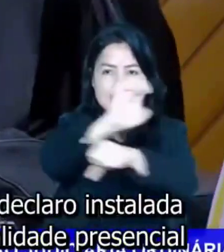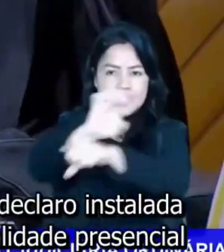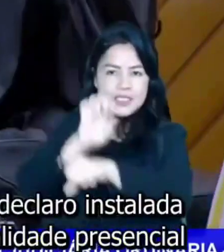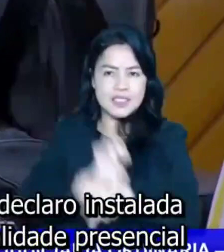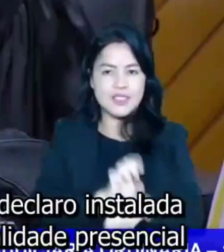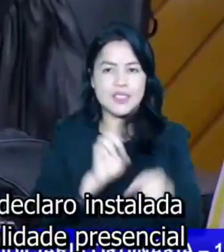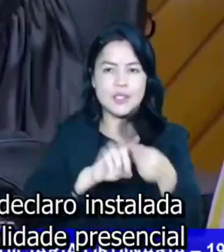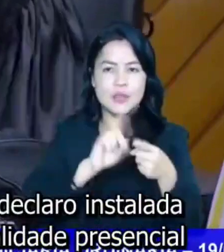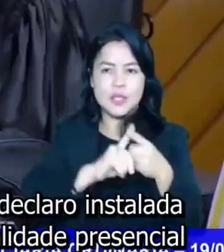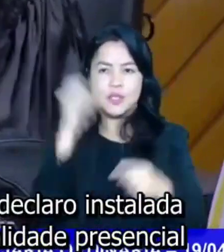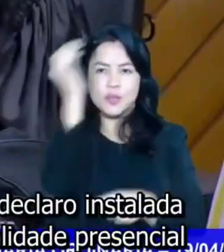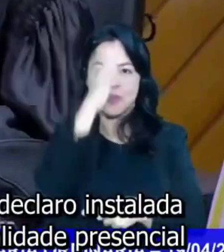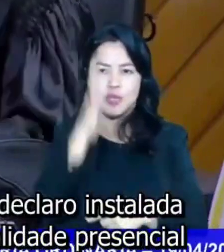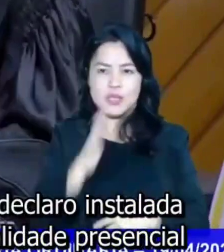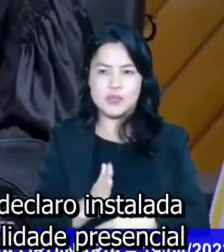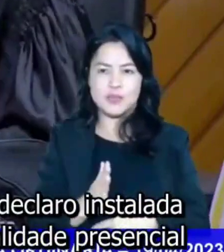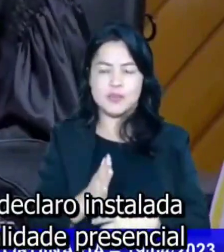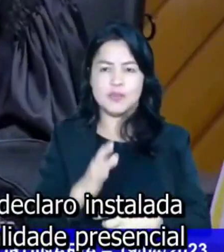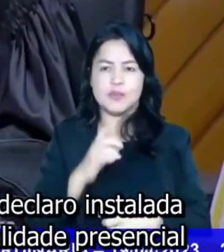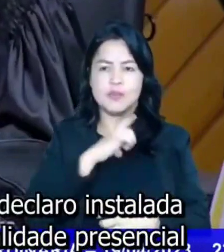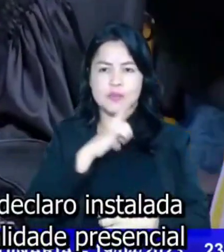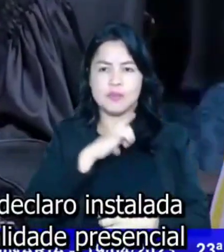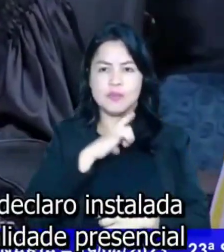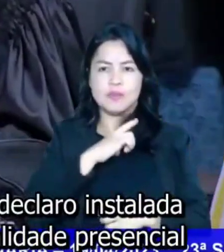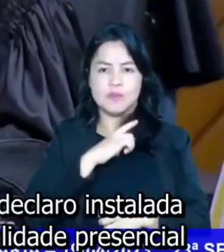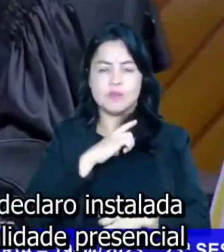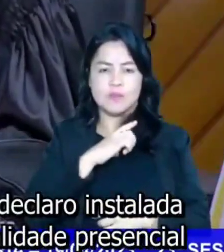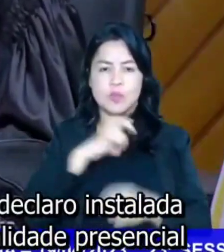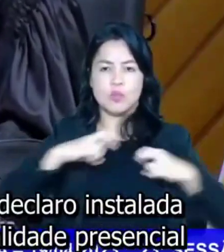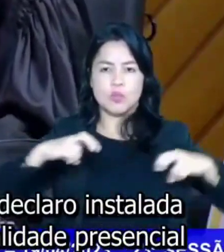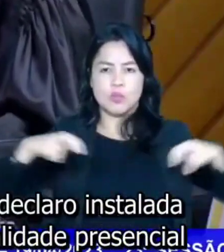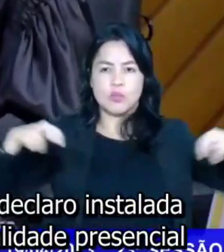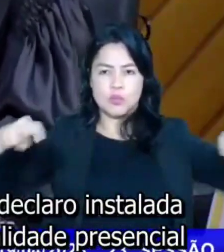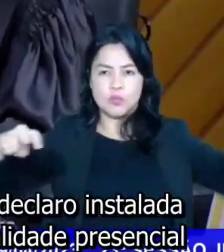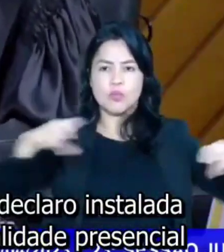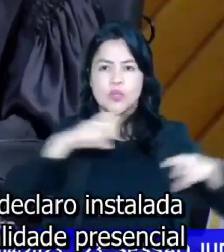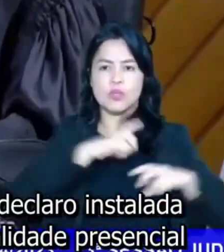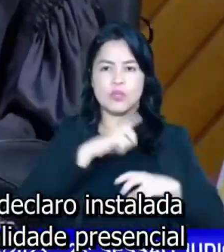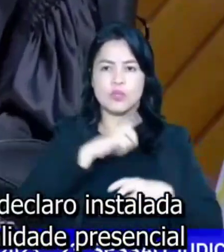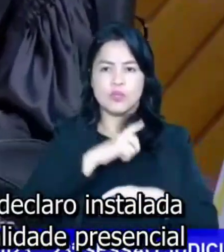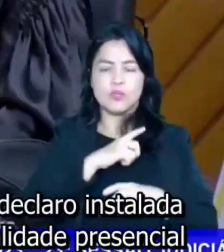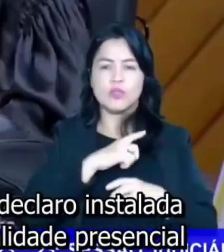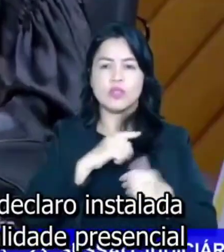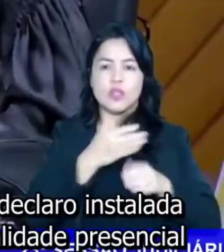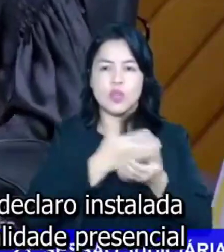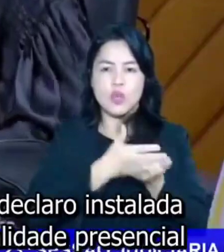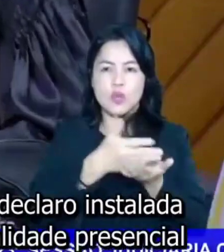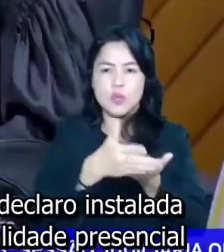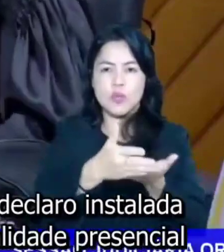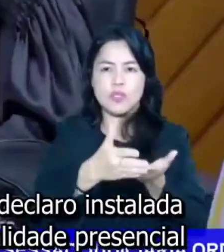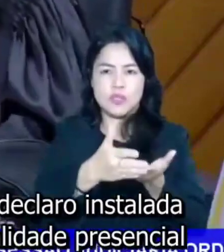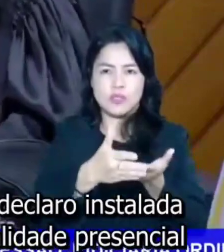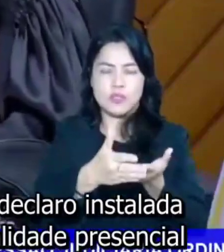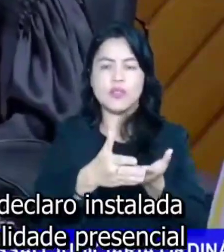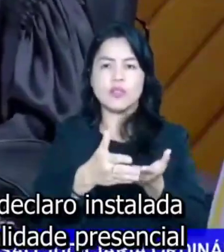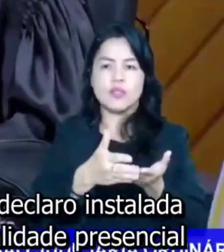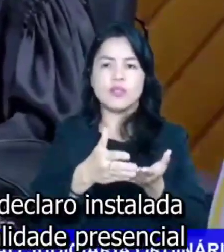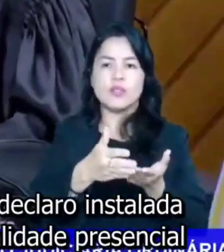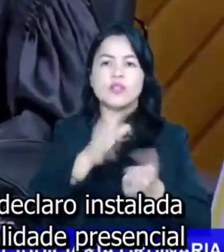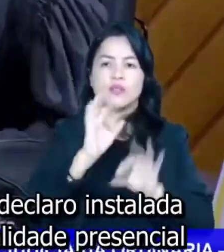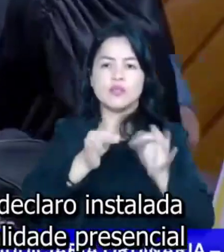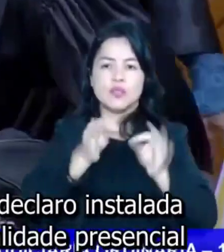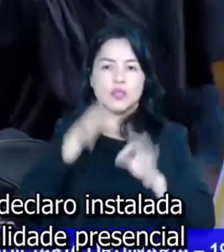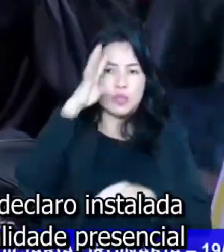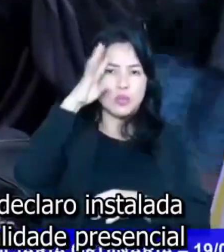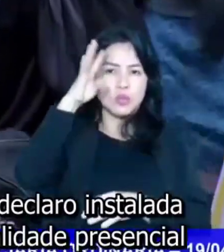Brasil. E havendo quórum, eu declaro instalada a sessão desta quarta-feira. Atrás do desembargador